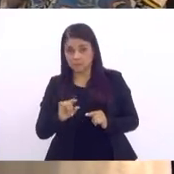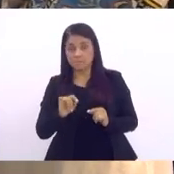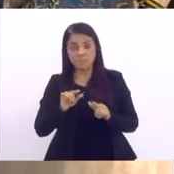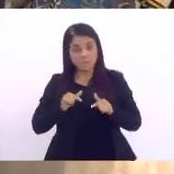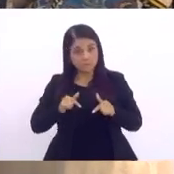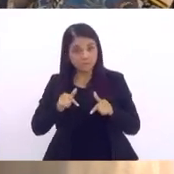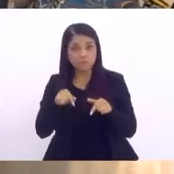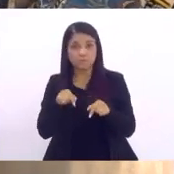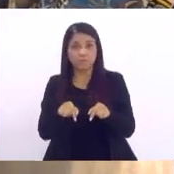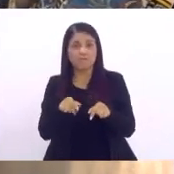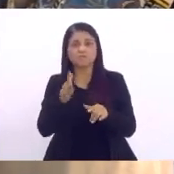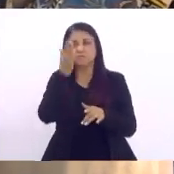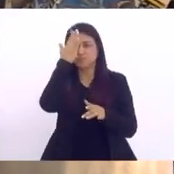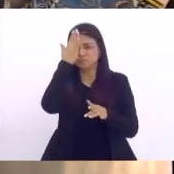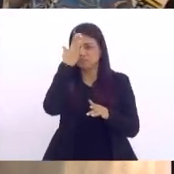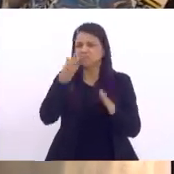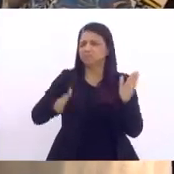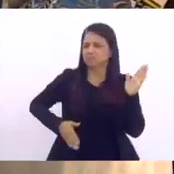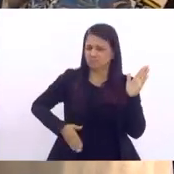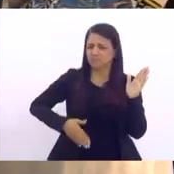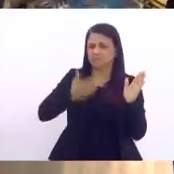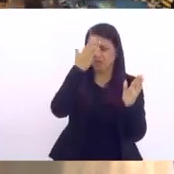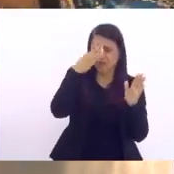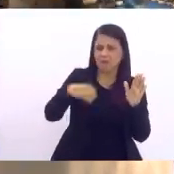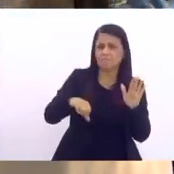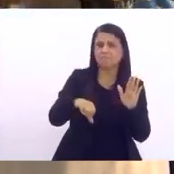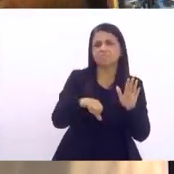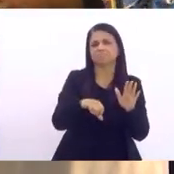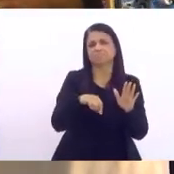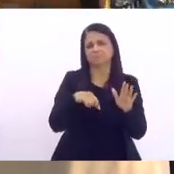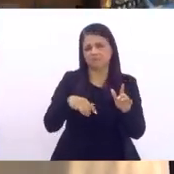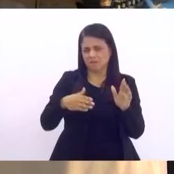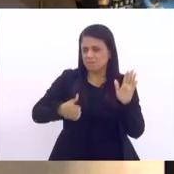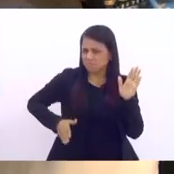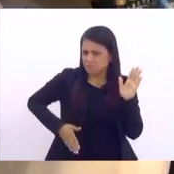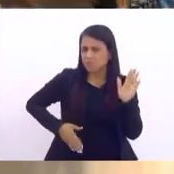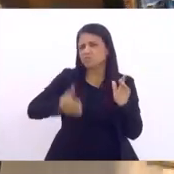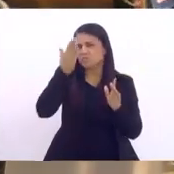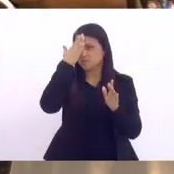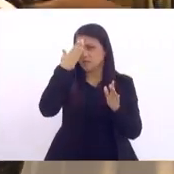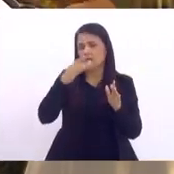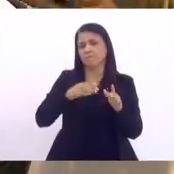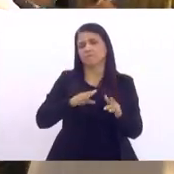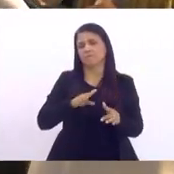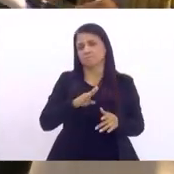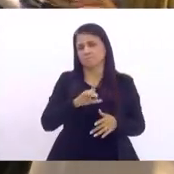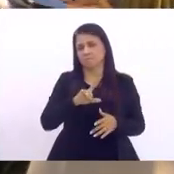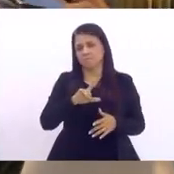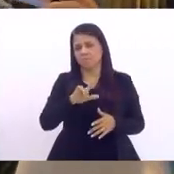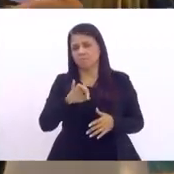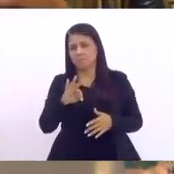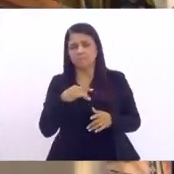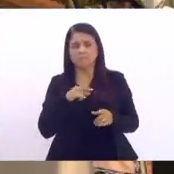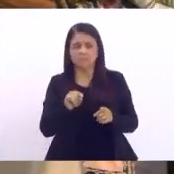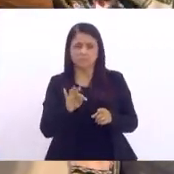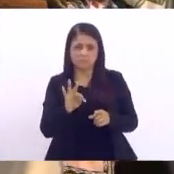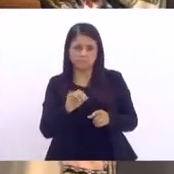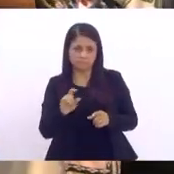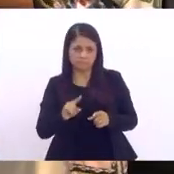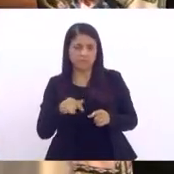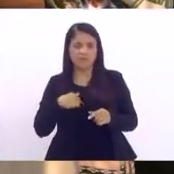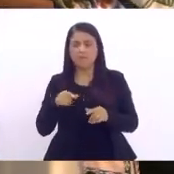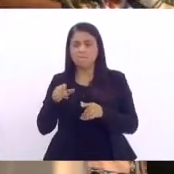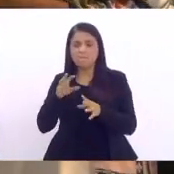blitz e pegam pessoas realmente por um arranhão, por um pneu, por um espelho. Então é só para dizer